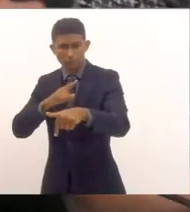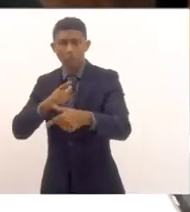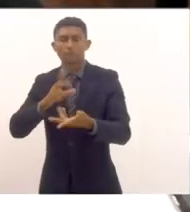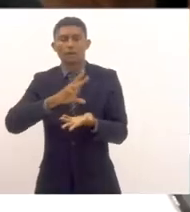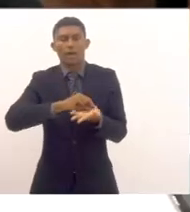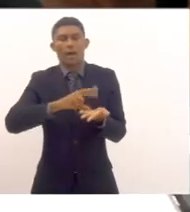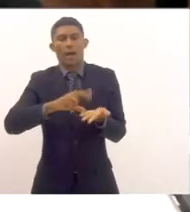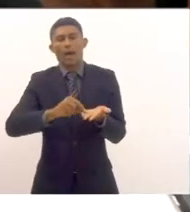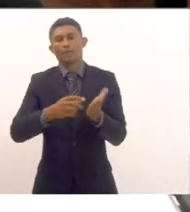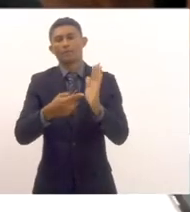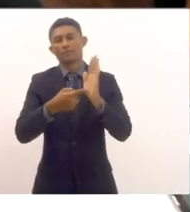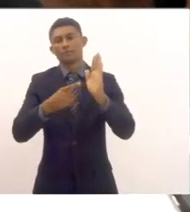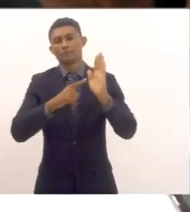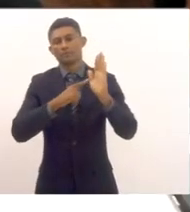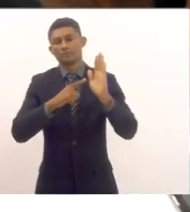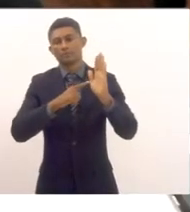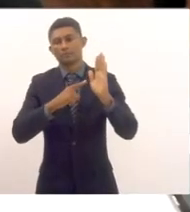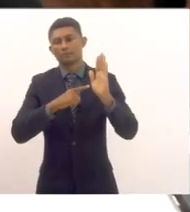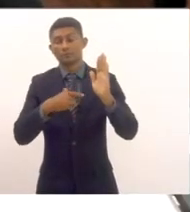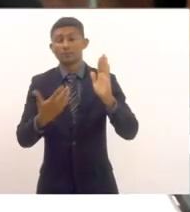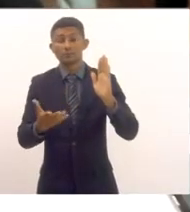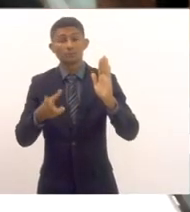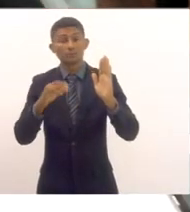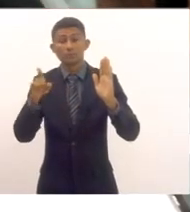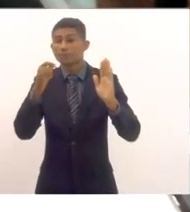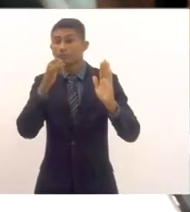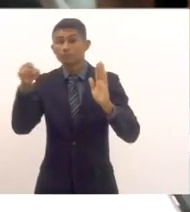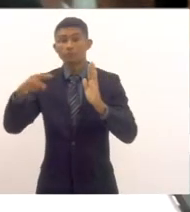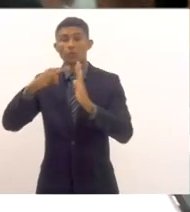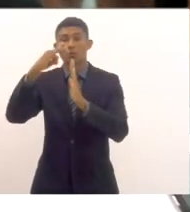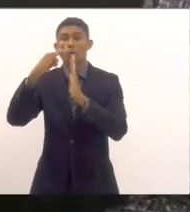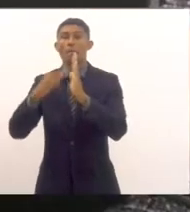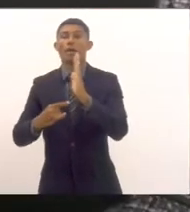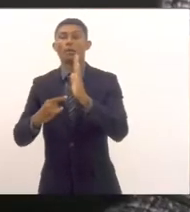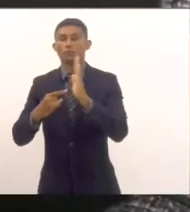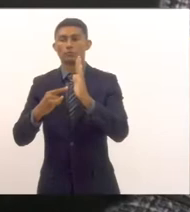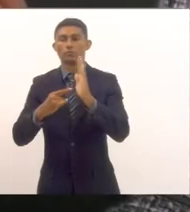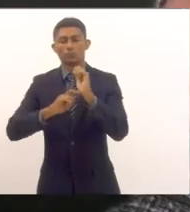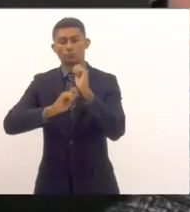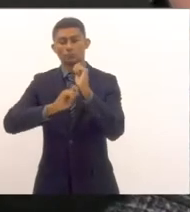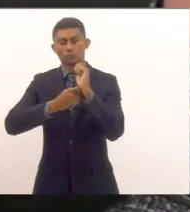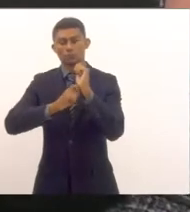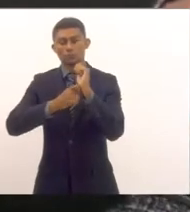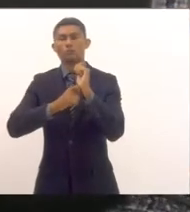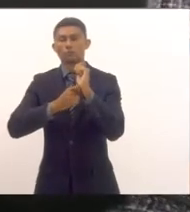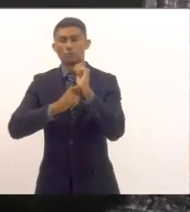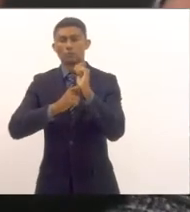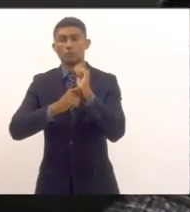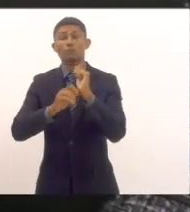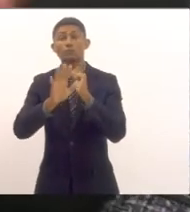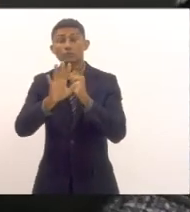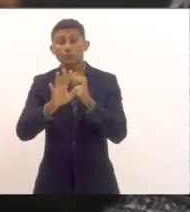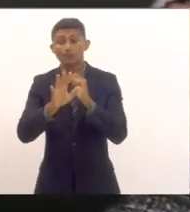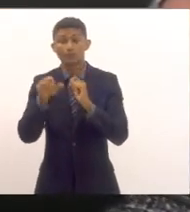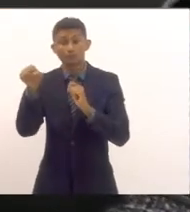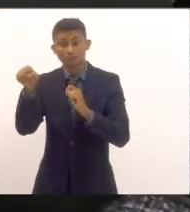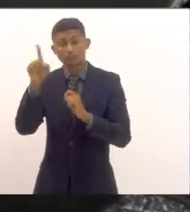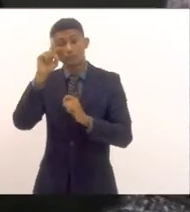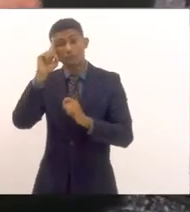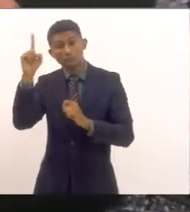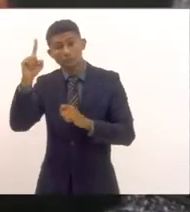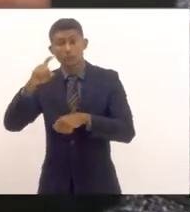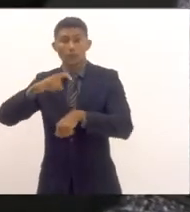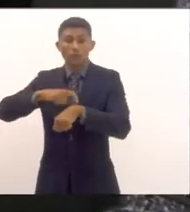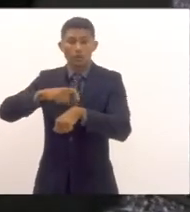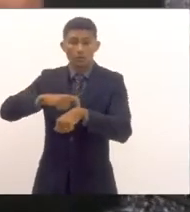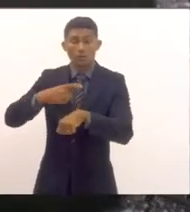seja um documento que se discuta lá que eles estão sigilosas até pelo menos registra a data e hora da reunião